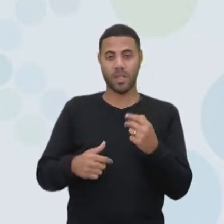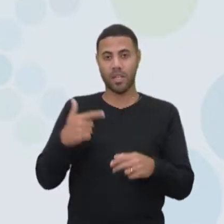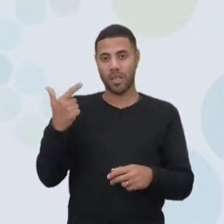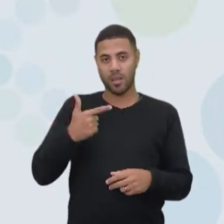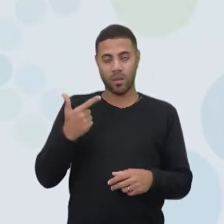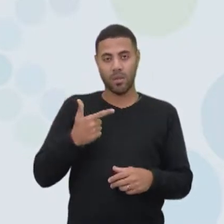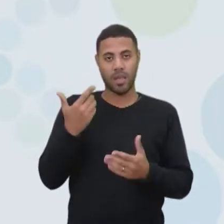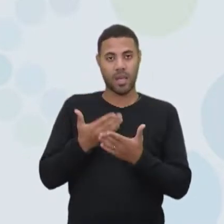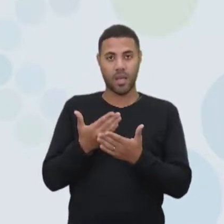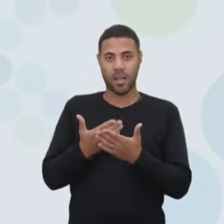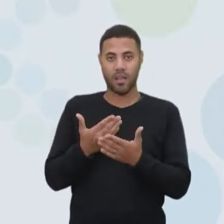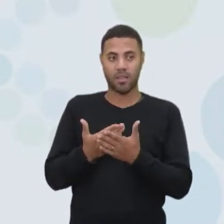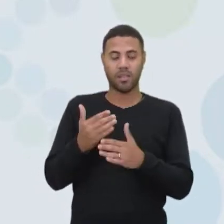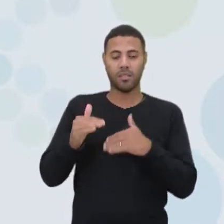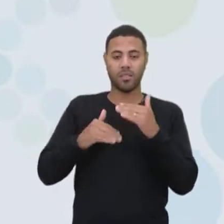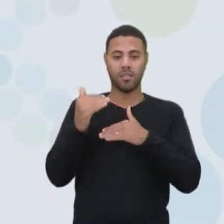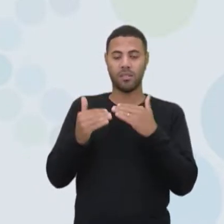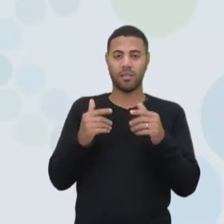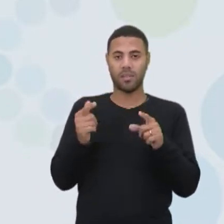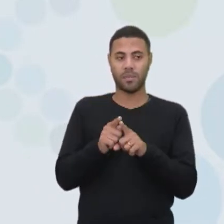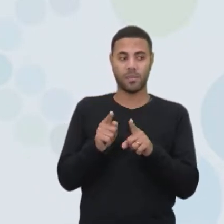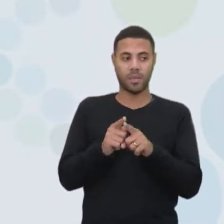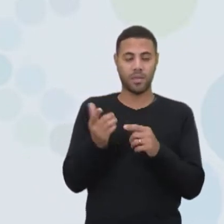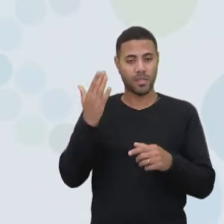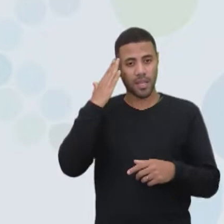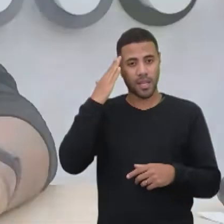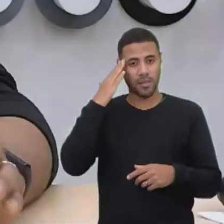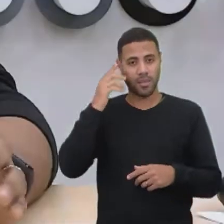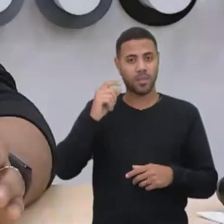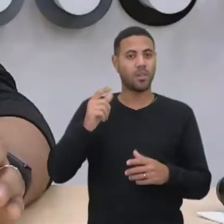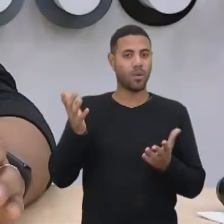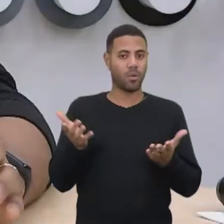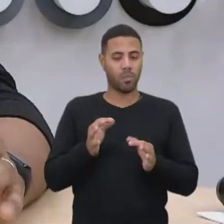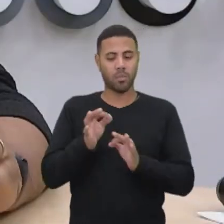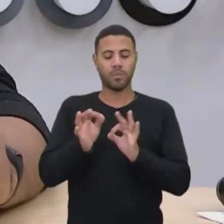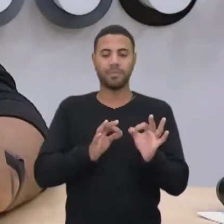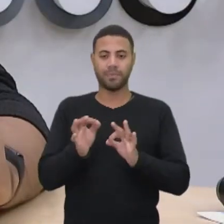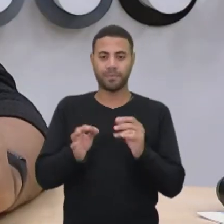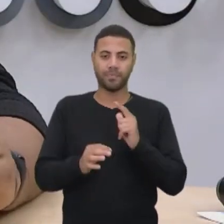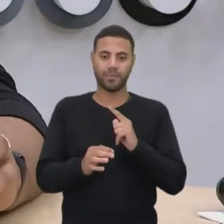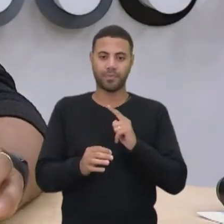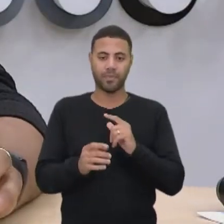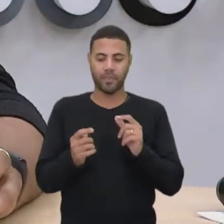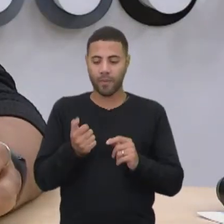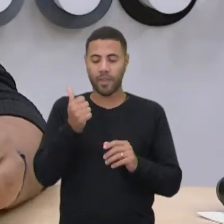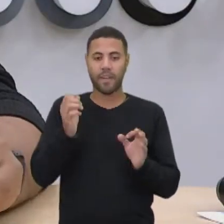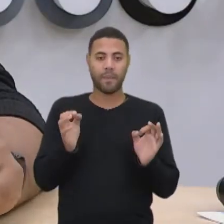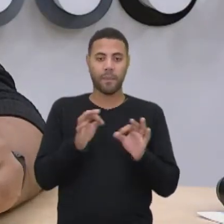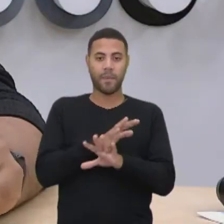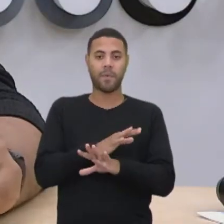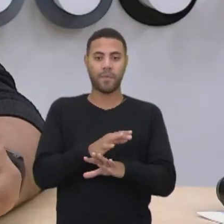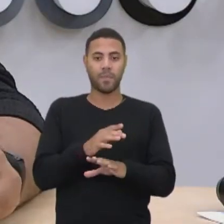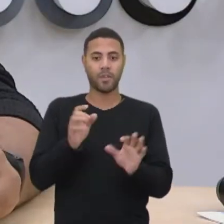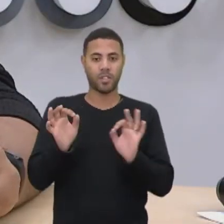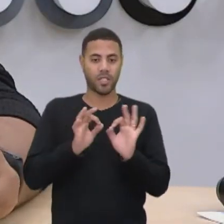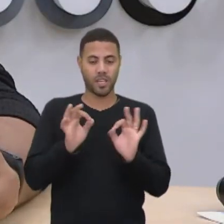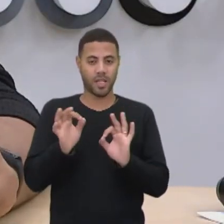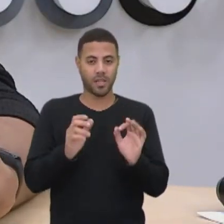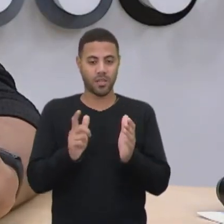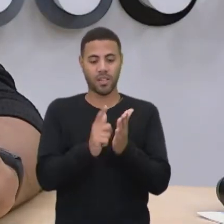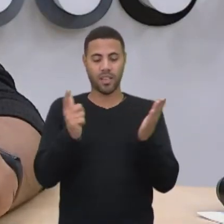do desenvolvimento. Vocês sabem que a gente está agora no projeto aí, finalizando o projeto de